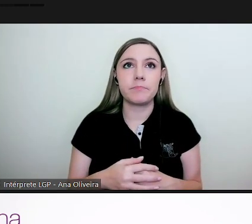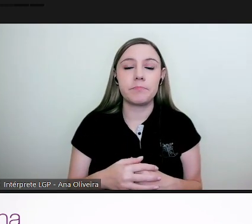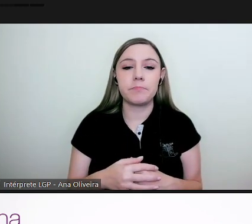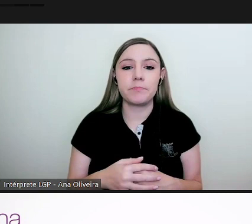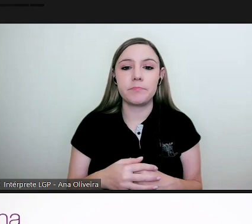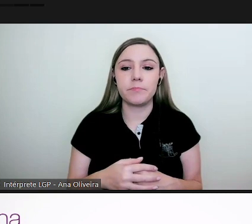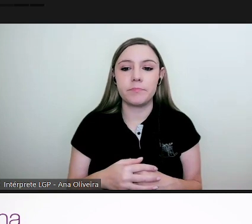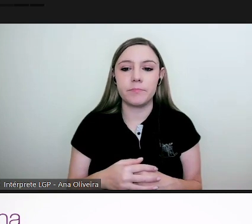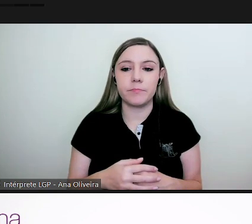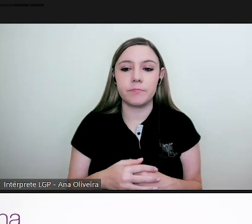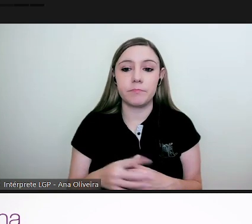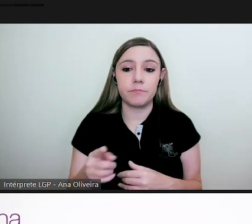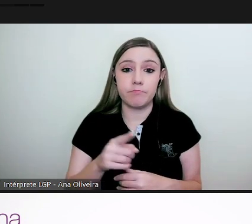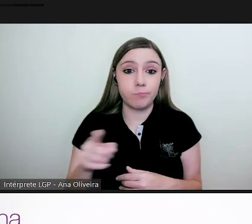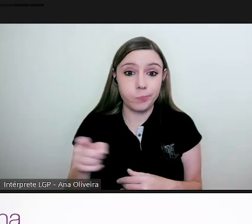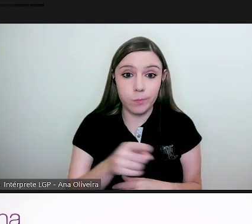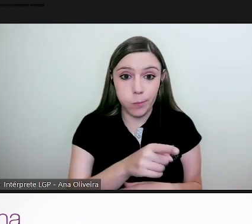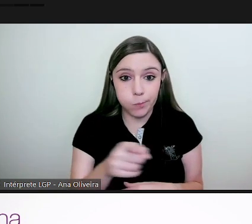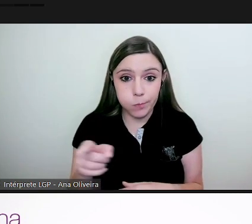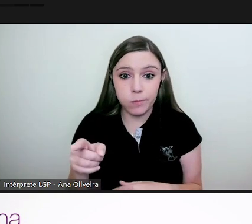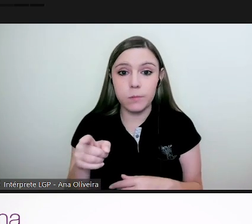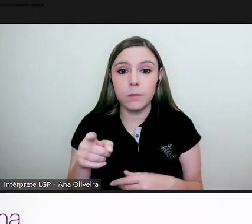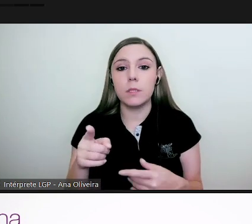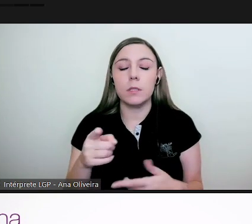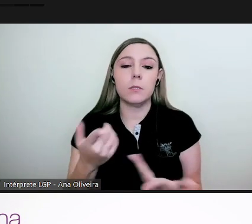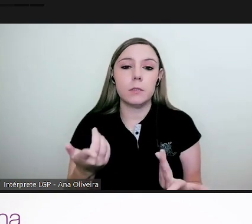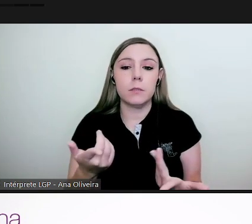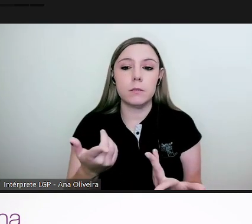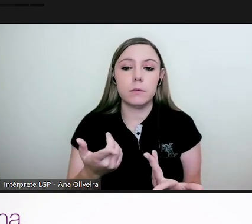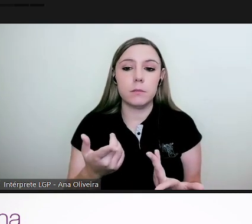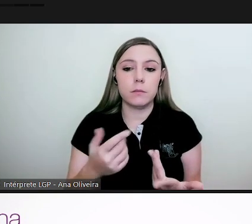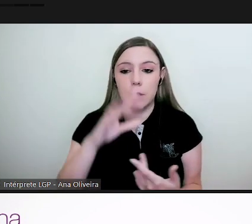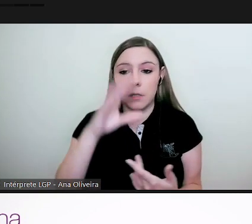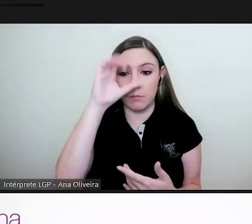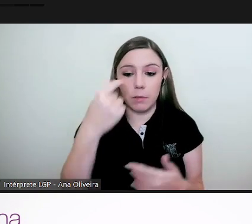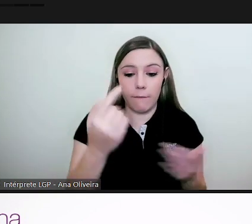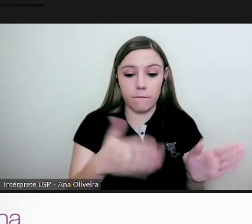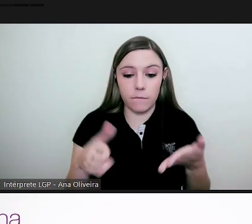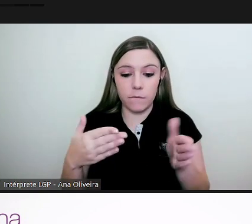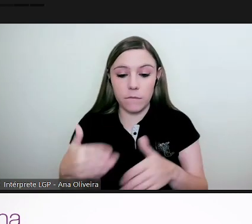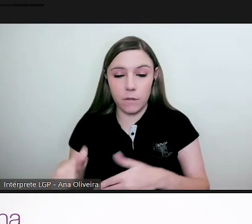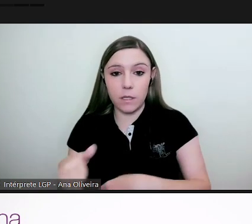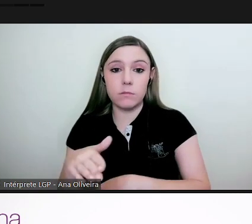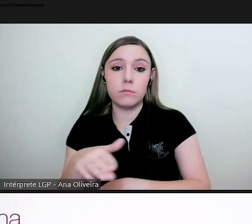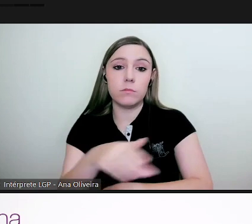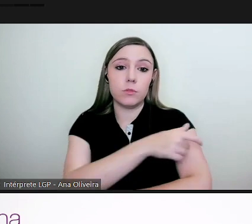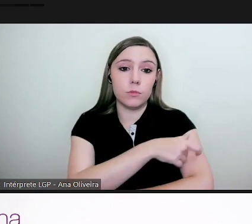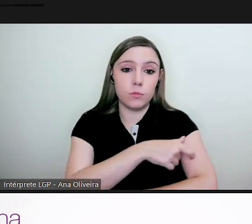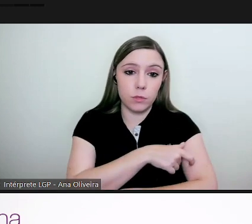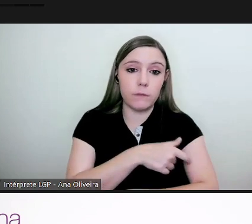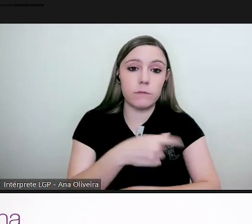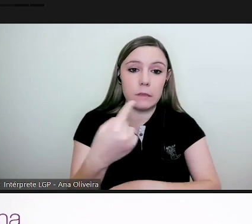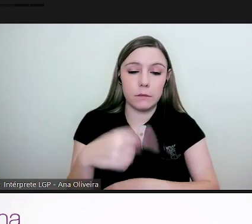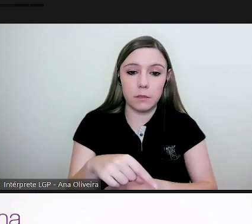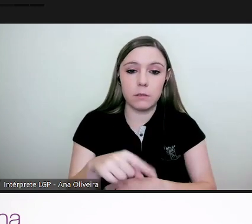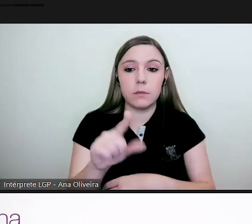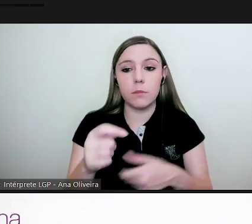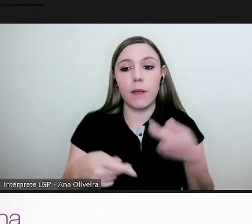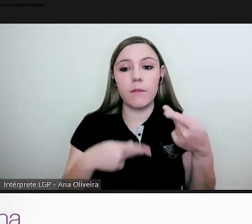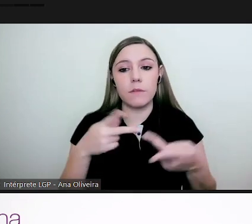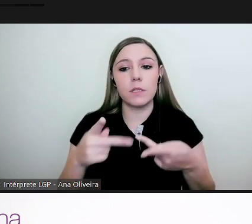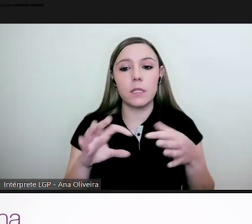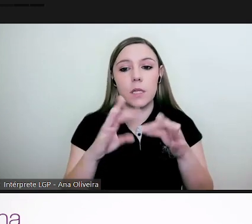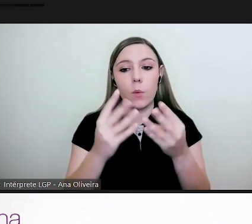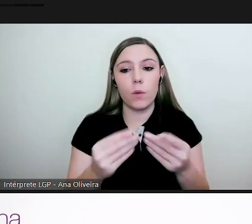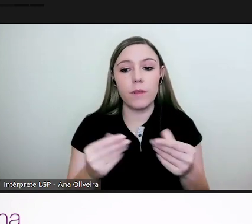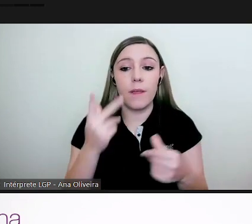e bem sabem, no poder local, nós temos mandatos, titulares de órgãos representativos, e avaliar aquilo que é a qualidade